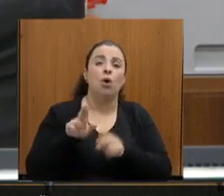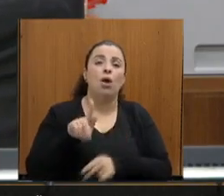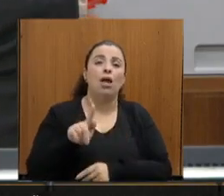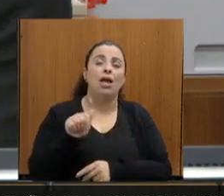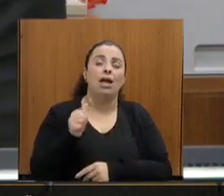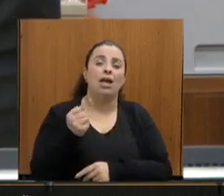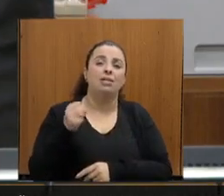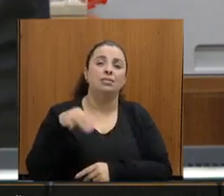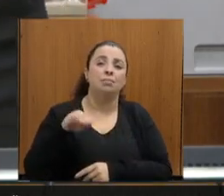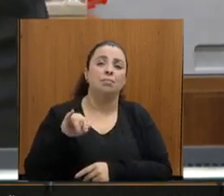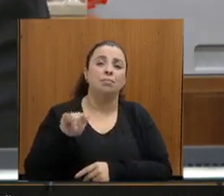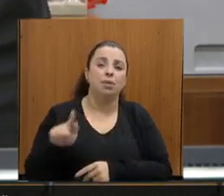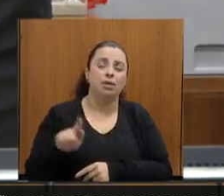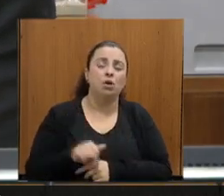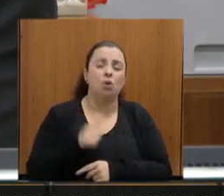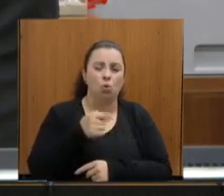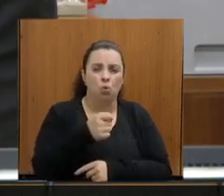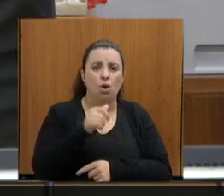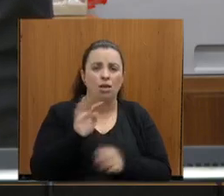é